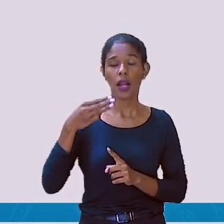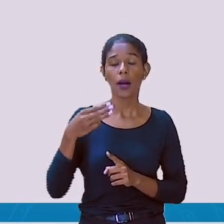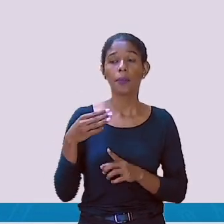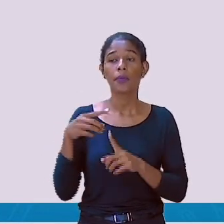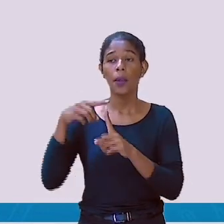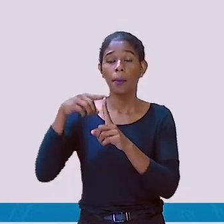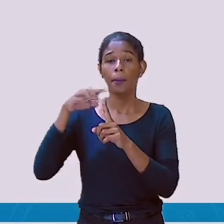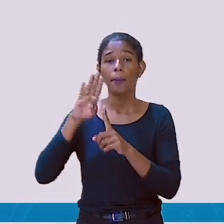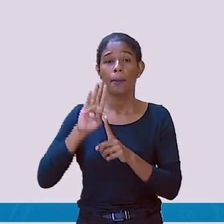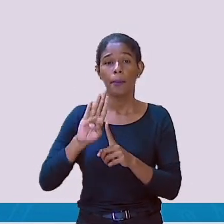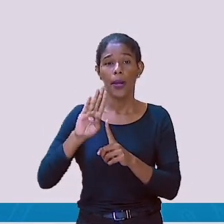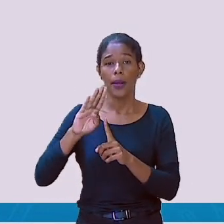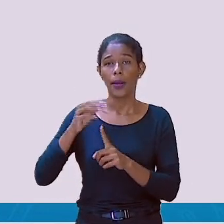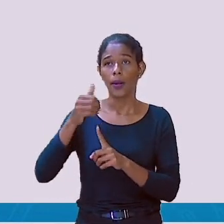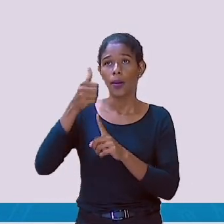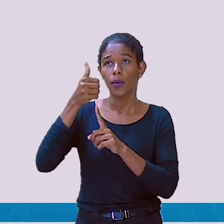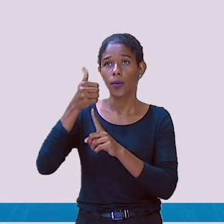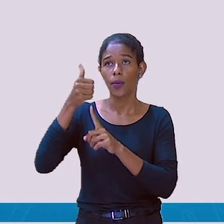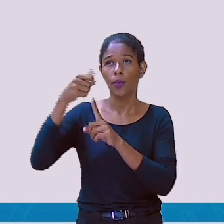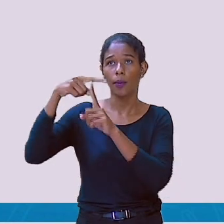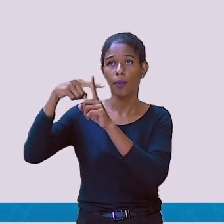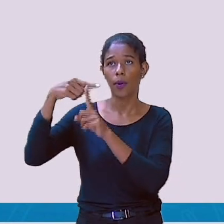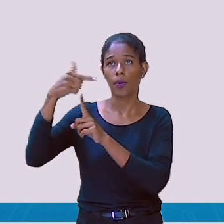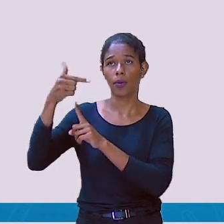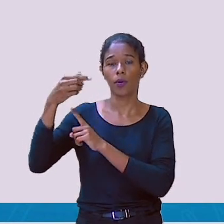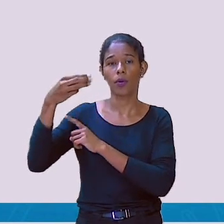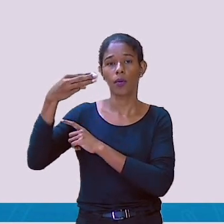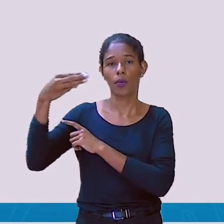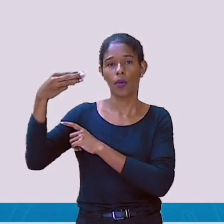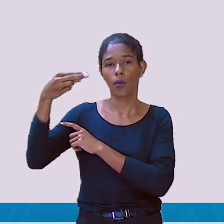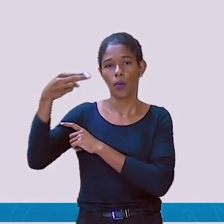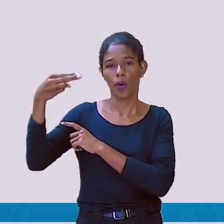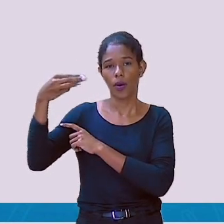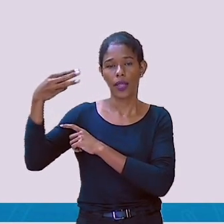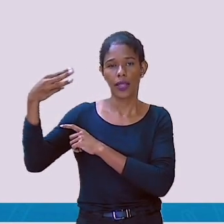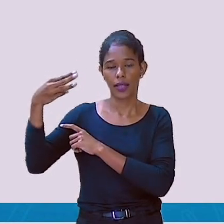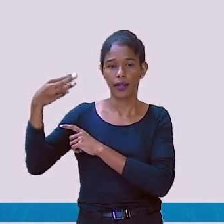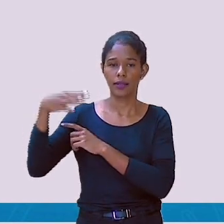1 mais 2, 3, B elevado ao cubo.